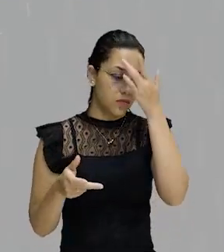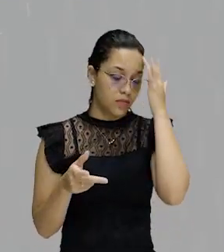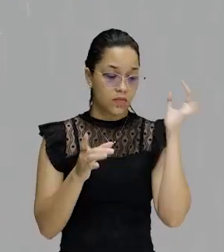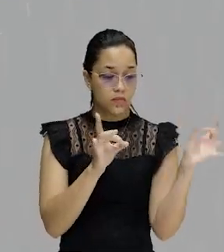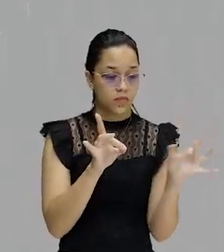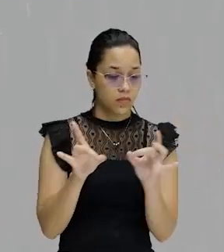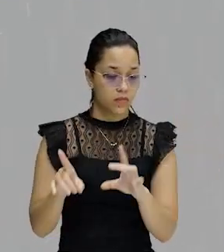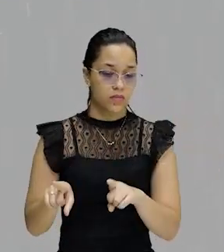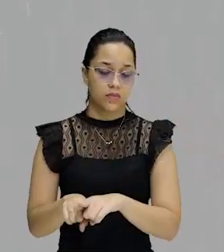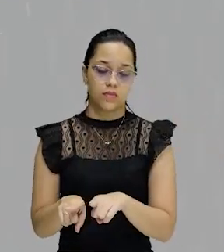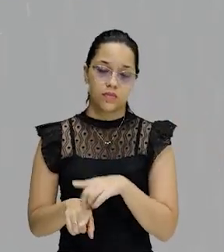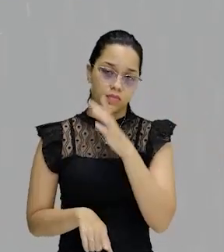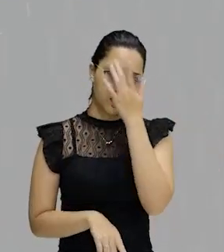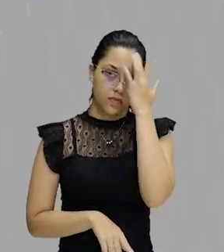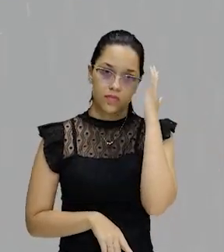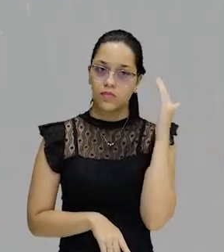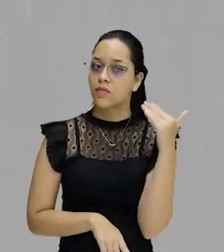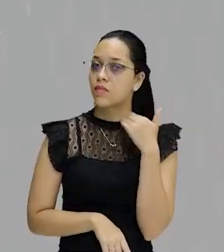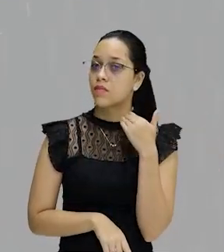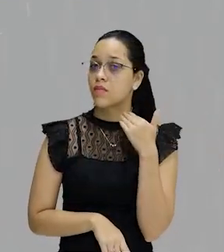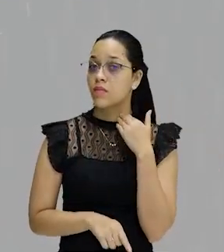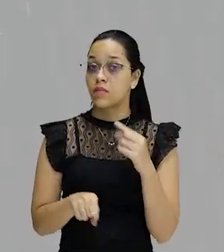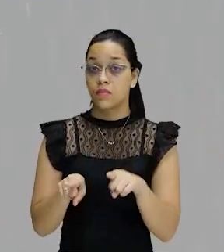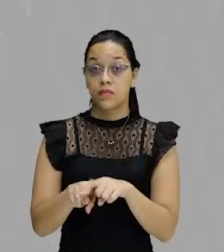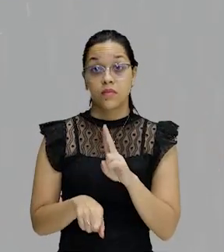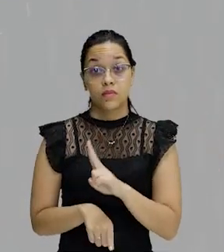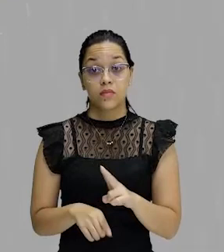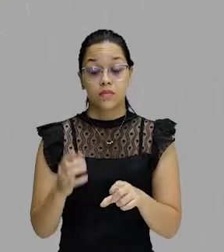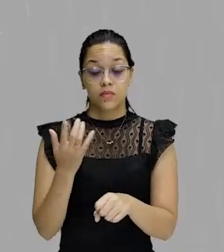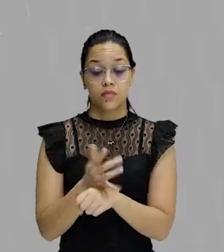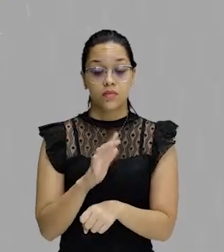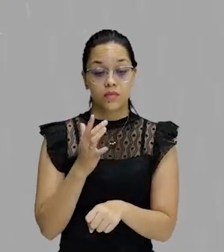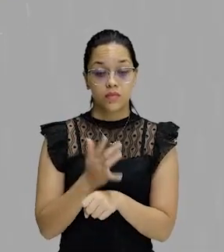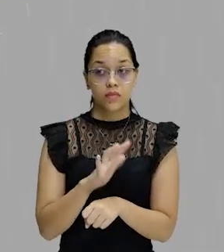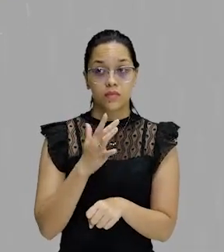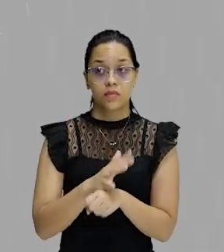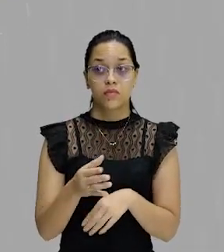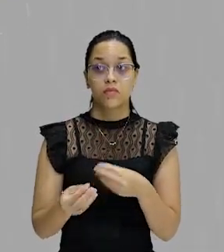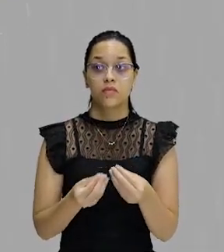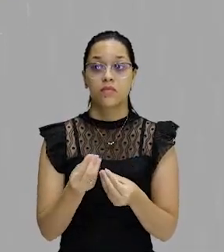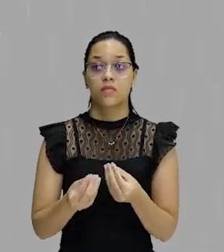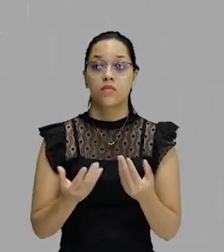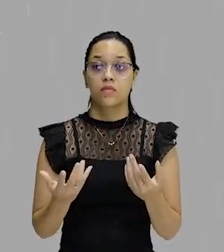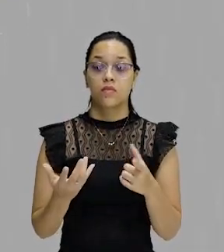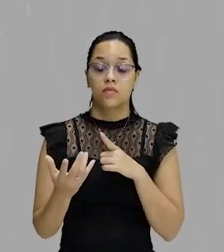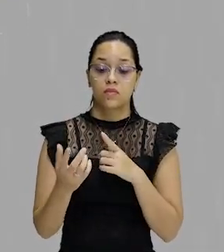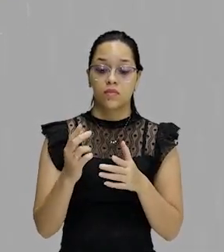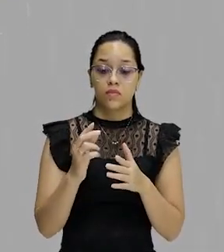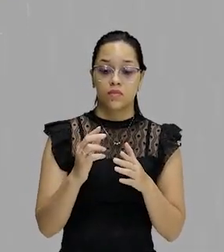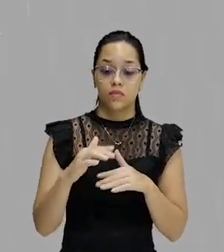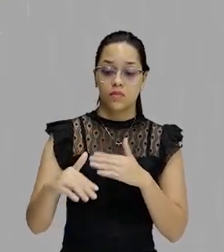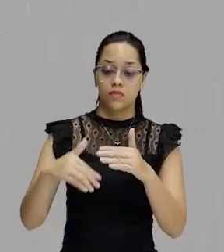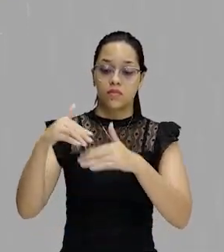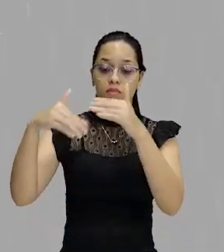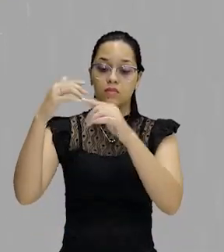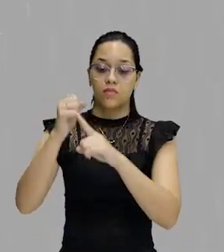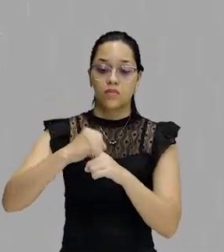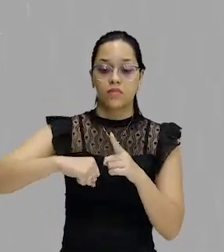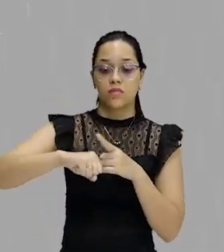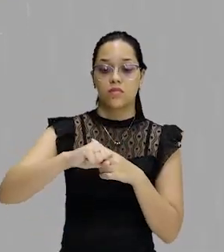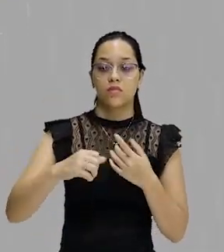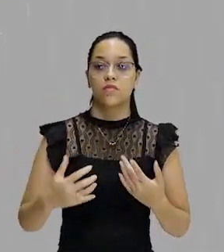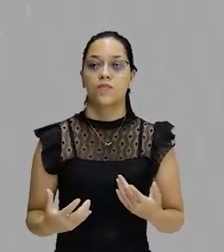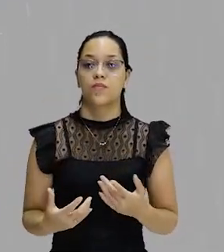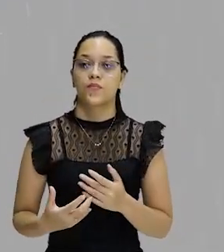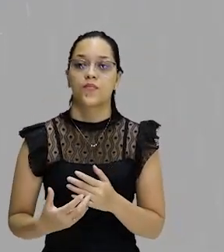comerciantes, banqueiros, que usam a prática do mecenato como uma forma de ascensão social. Então vamos lá?